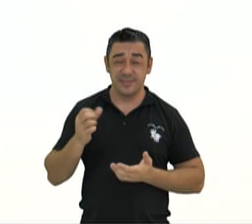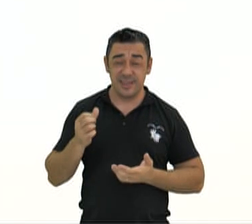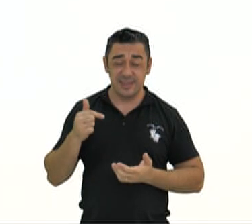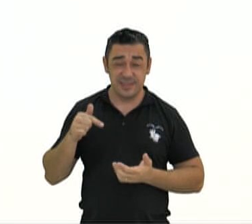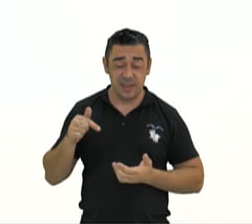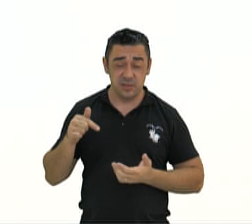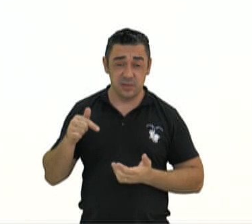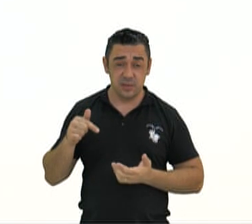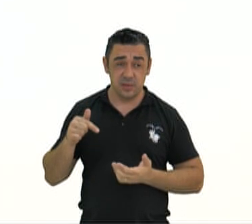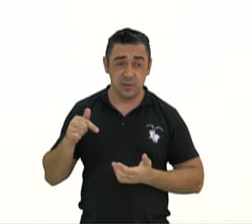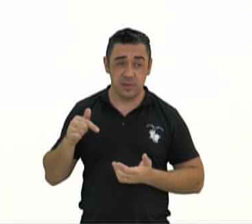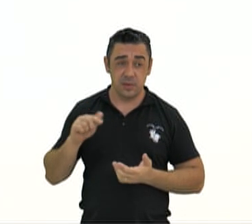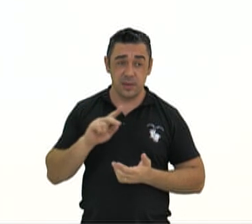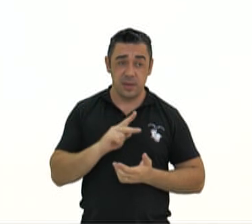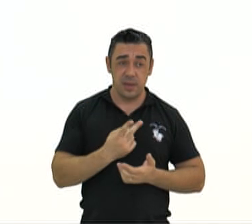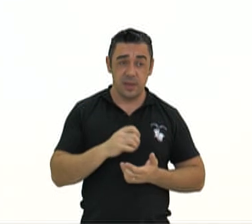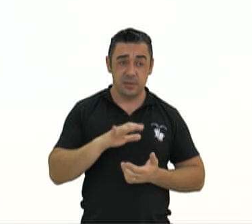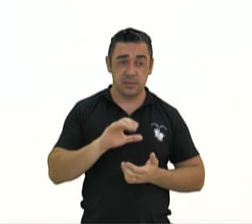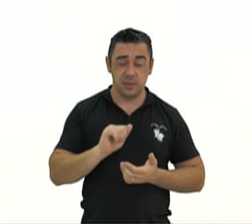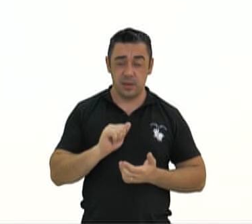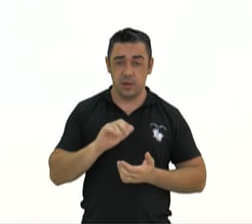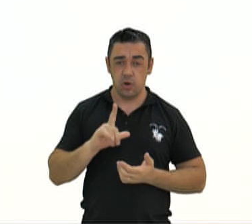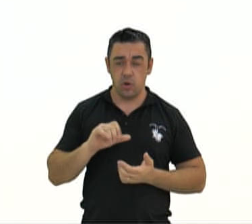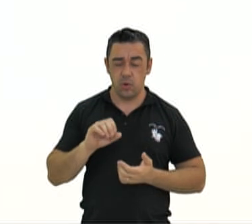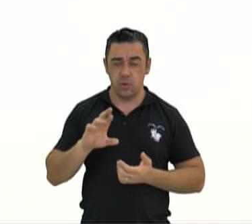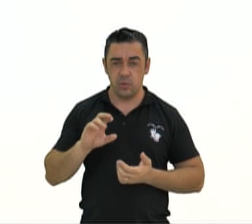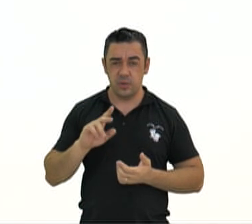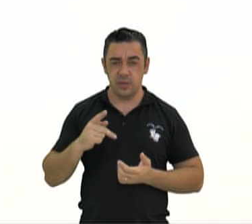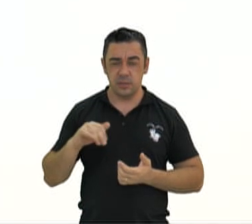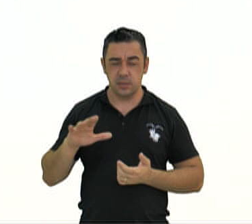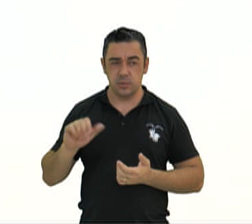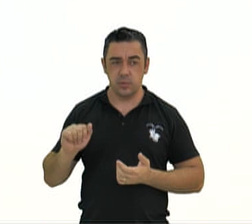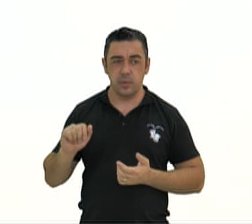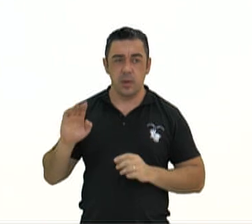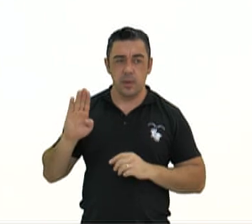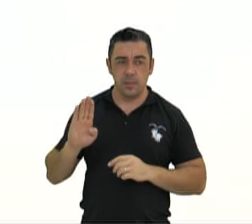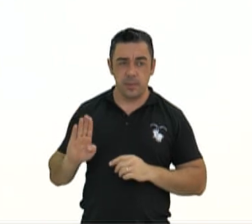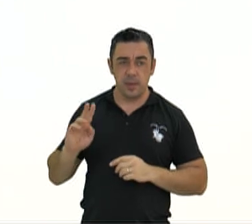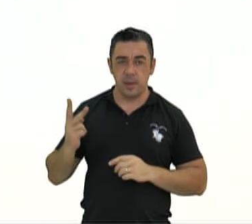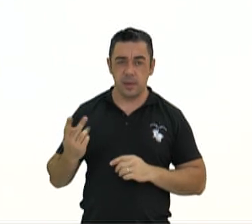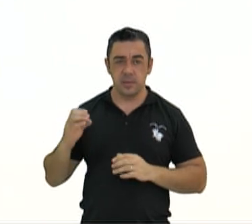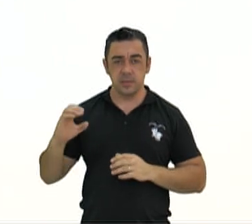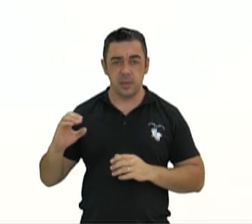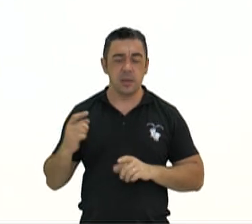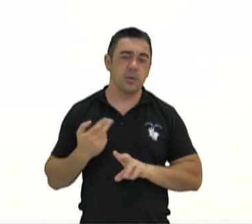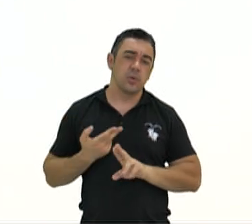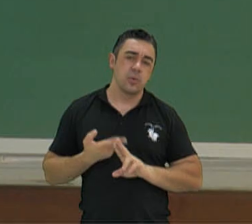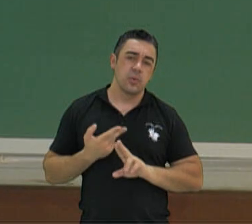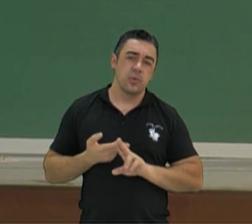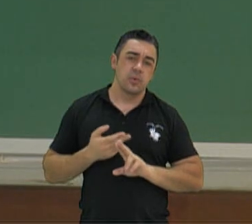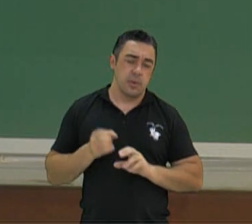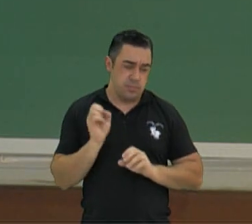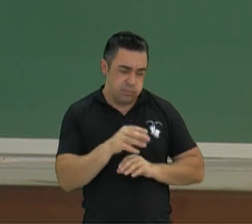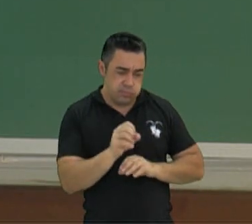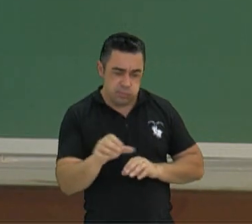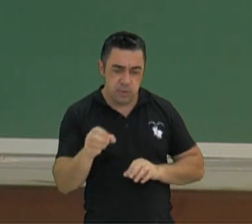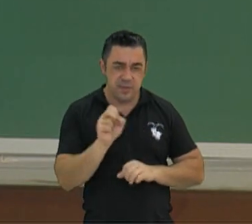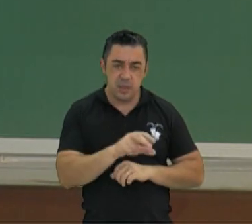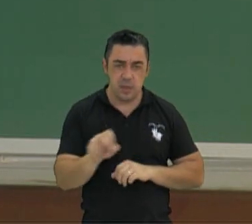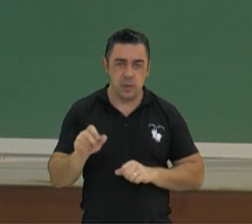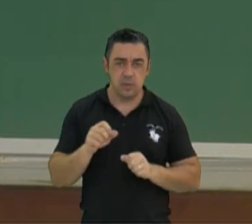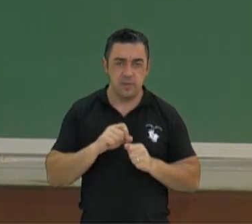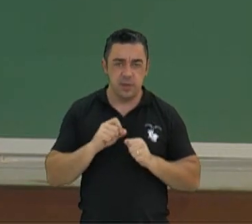6 hexacloro ciclohexano. É o BHC que é utilizado aí para matar pragas na